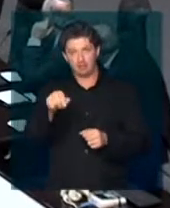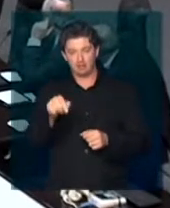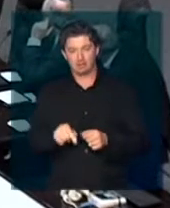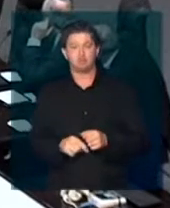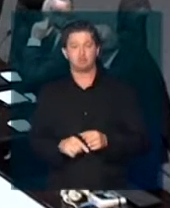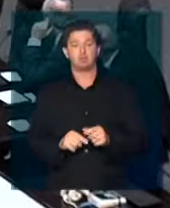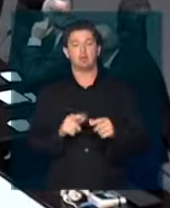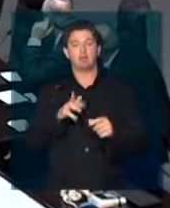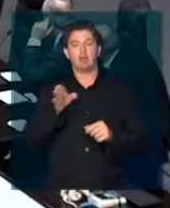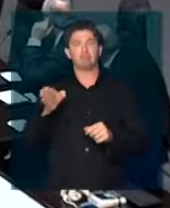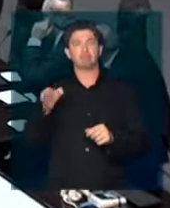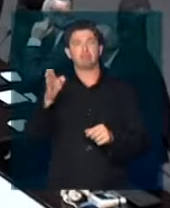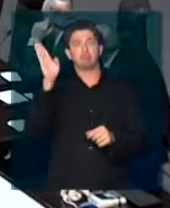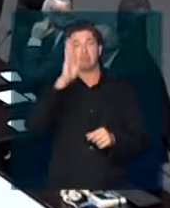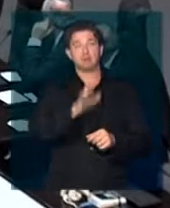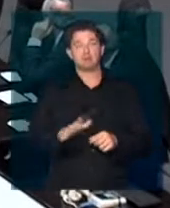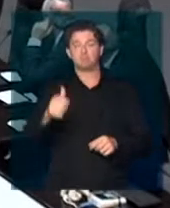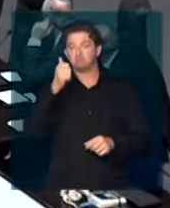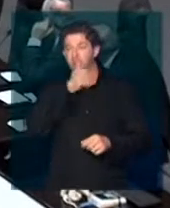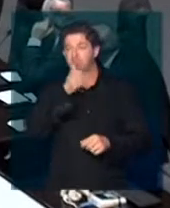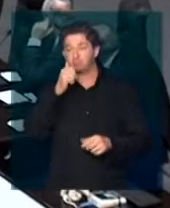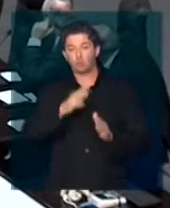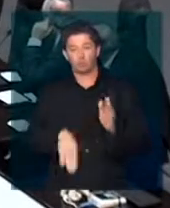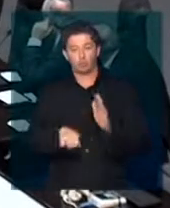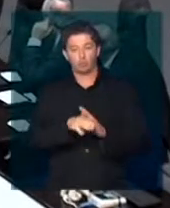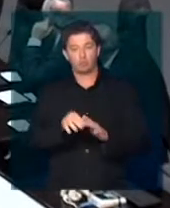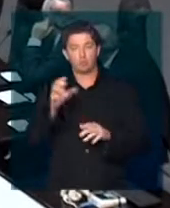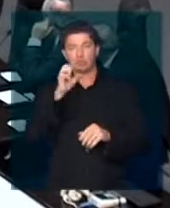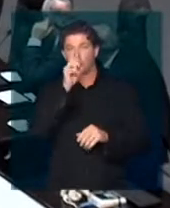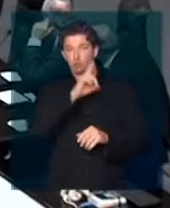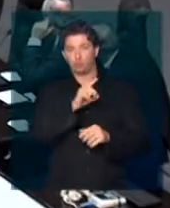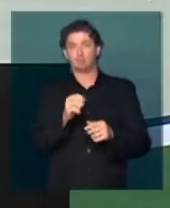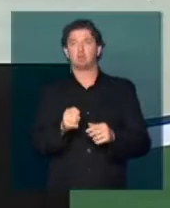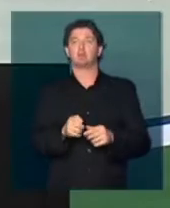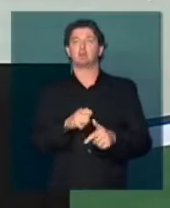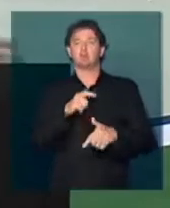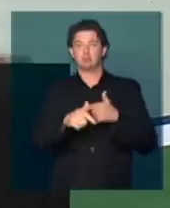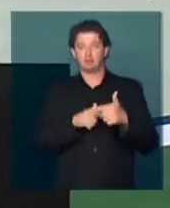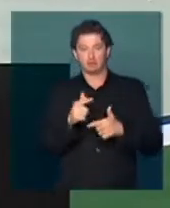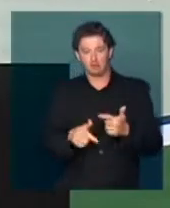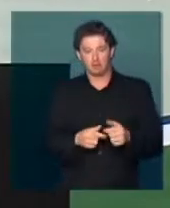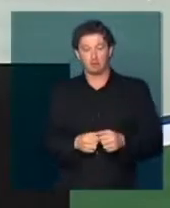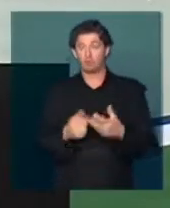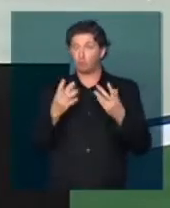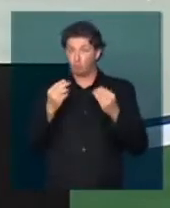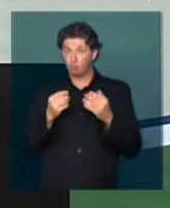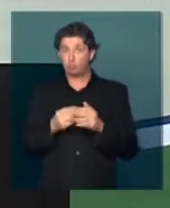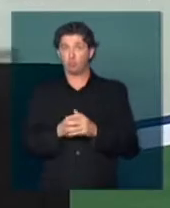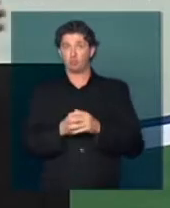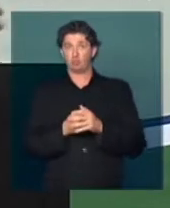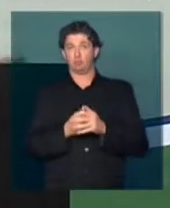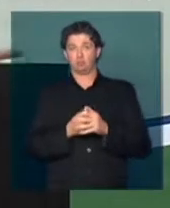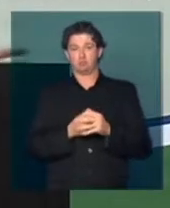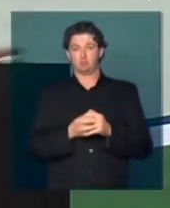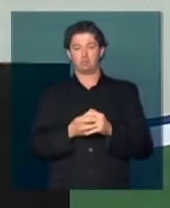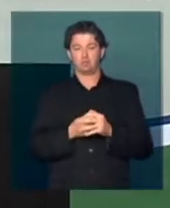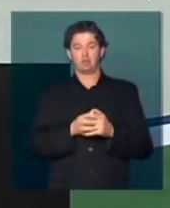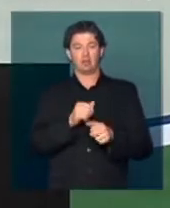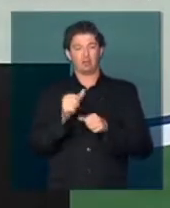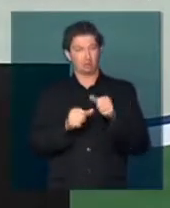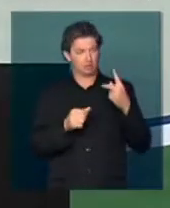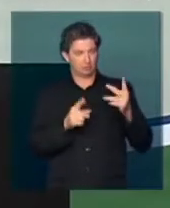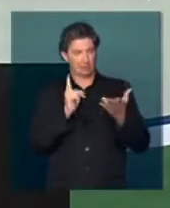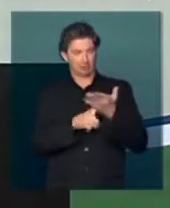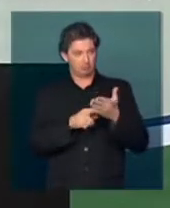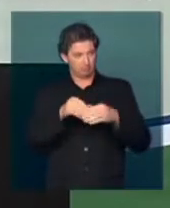está rodando o Brasil inteiro, sacrificando todos os seus finais de semana. Trabalhamos muitos nos últimos dias. A sua mudança da